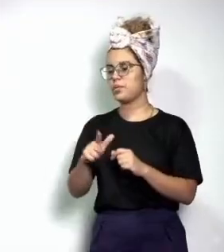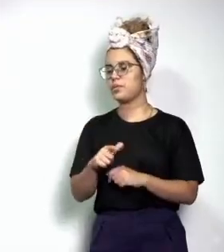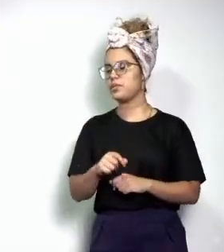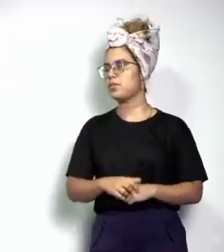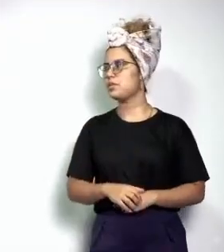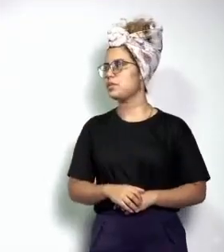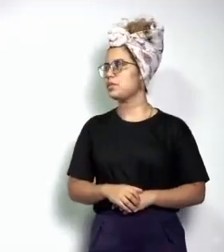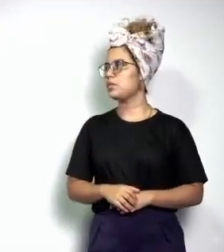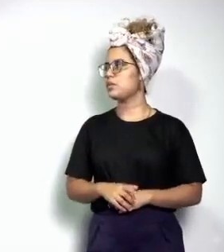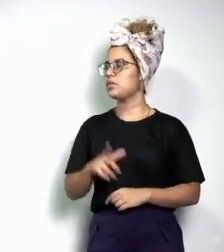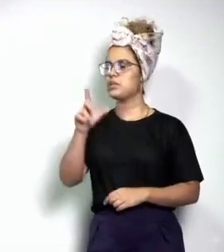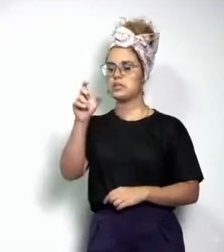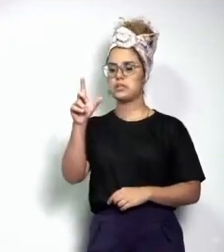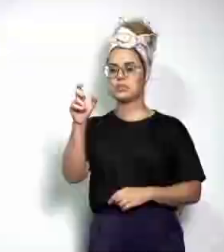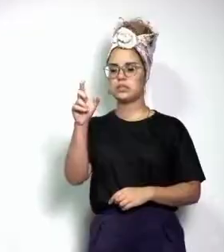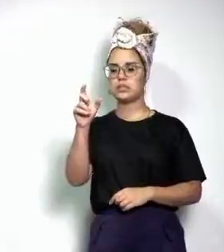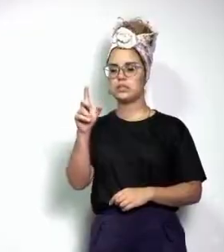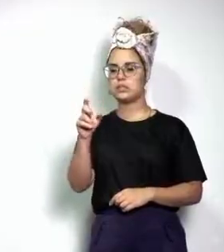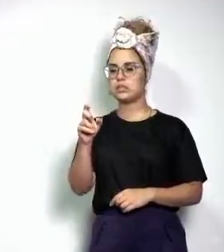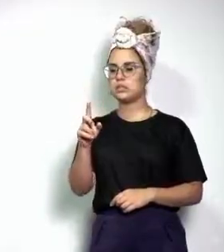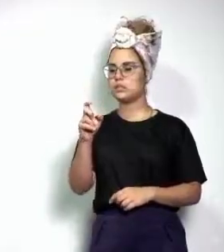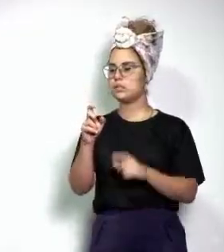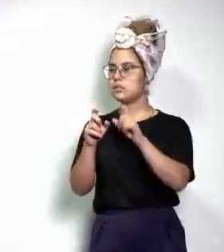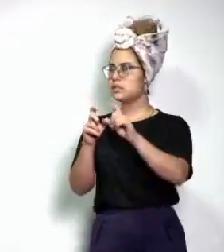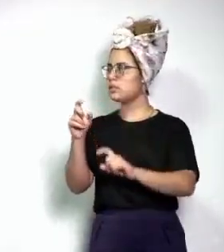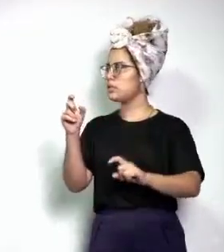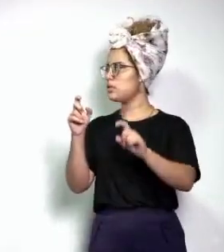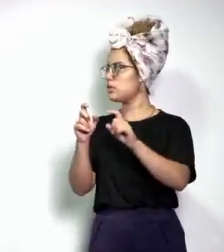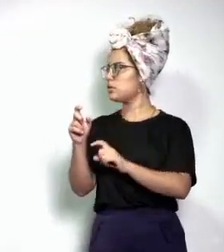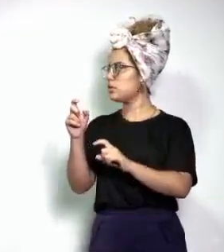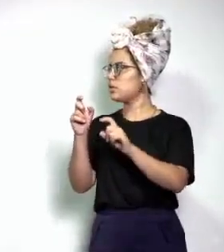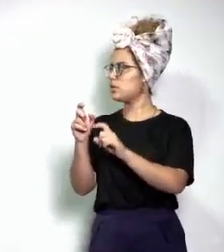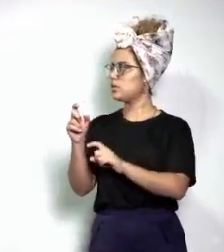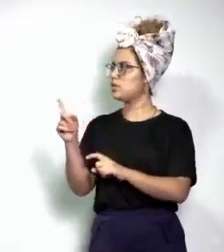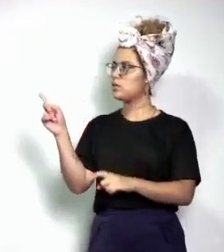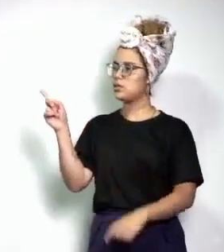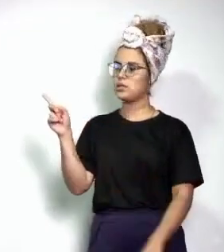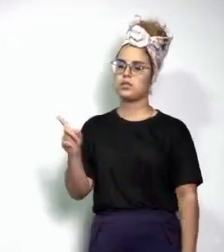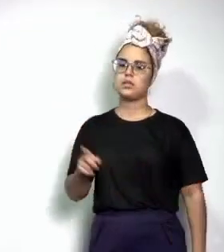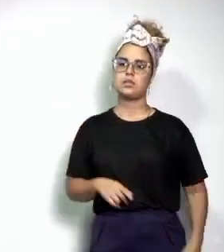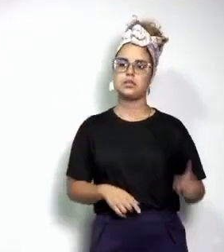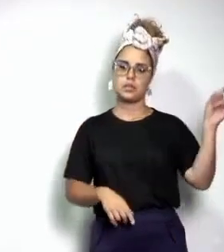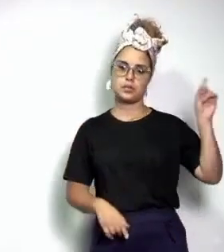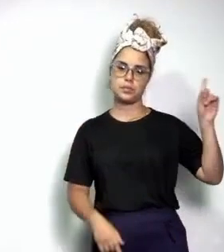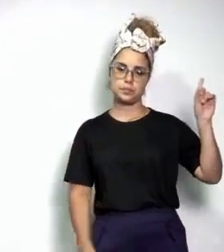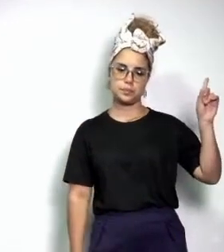Ar comprimido, é aquele dust off que eu comentei.